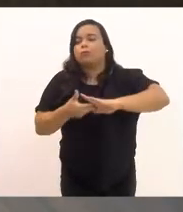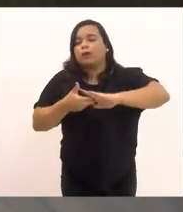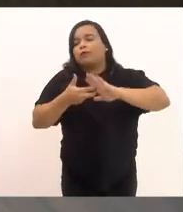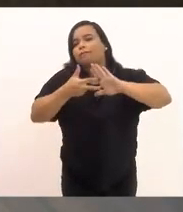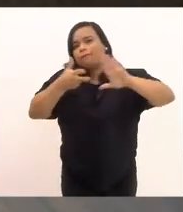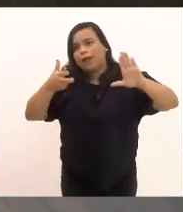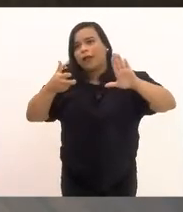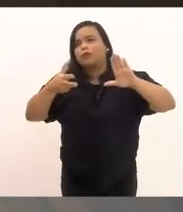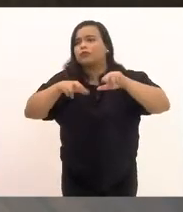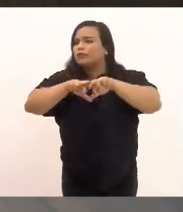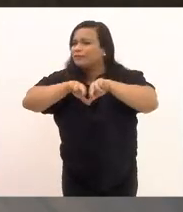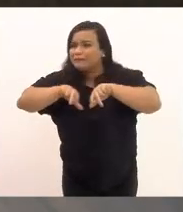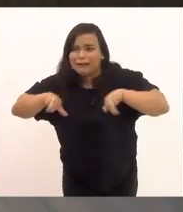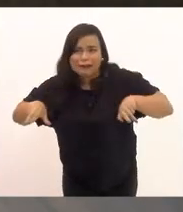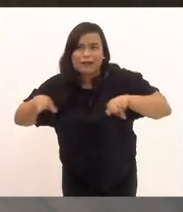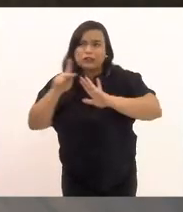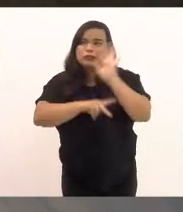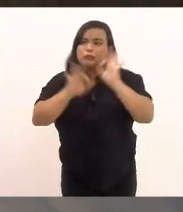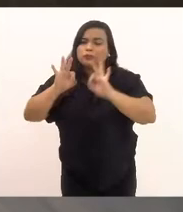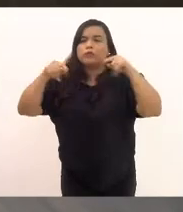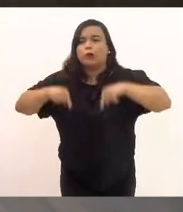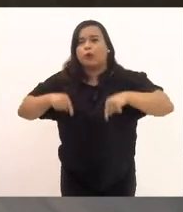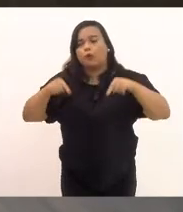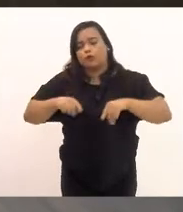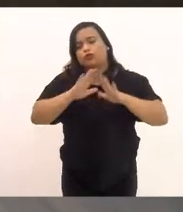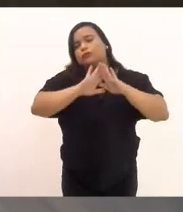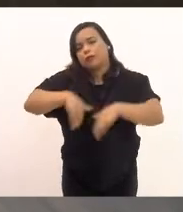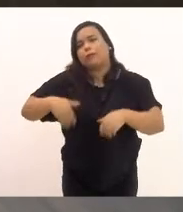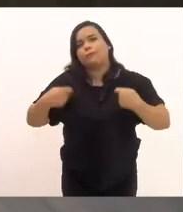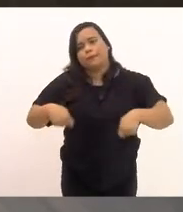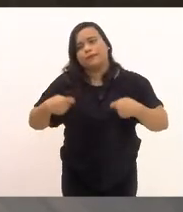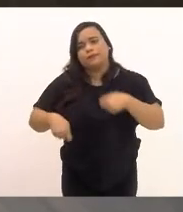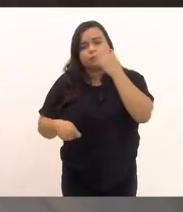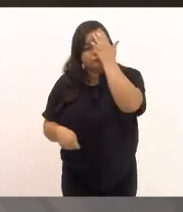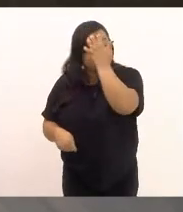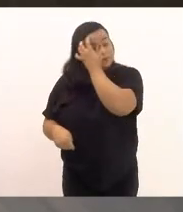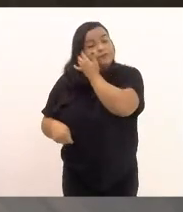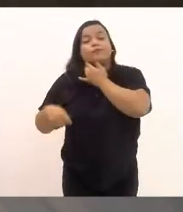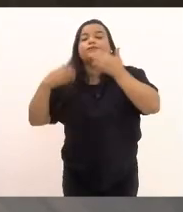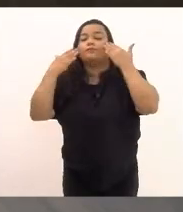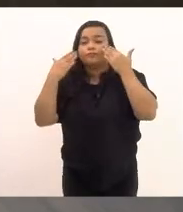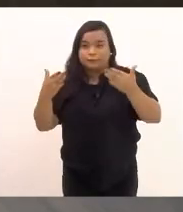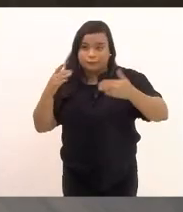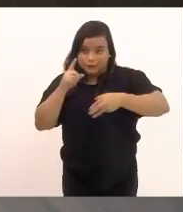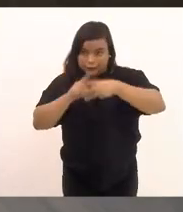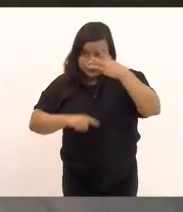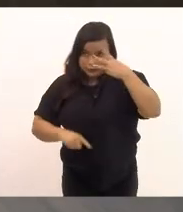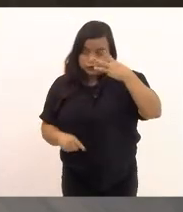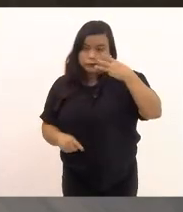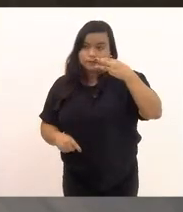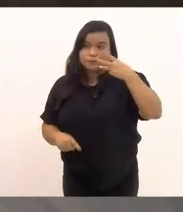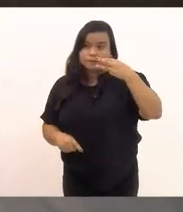de vários projetos do dia de hoje. Eu quero destacar aqui três projetos. O primeiro,